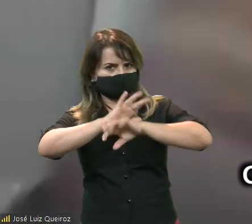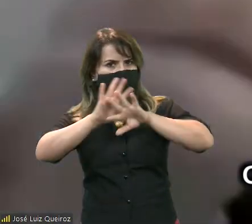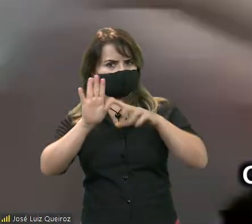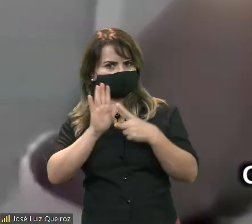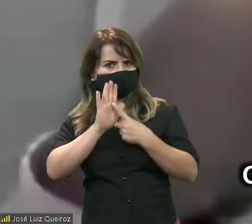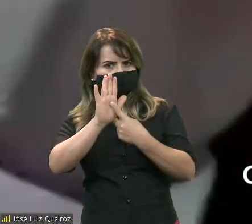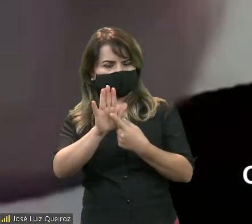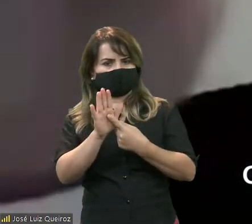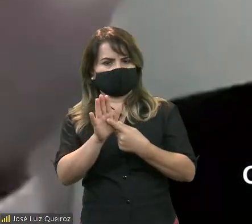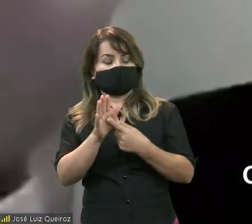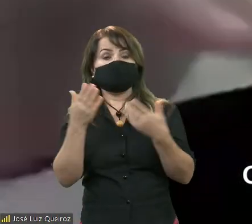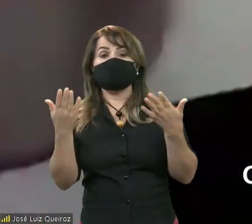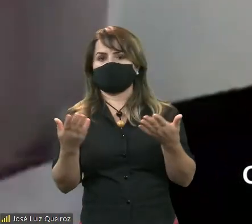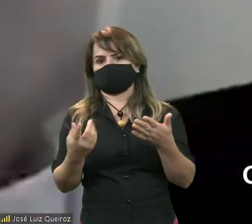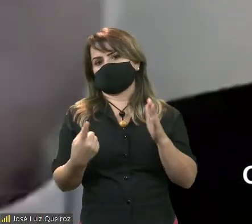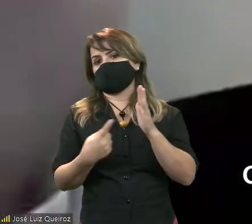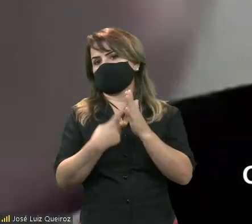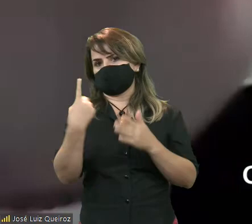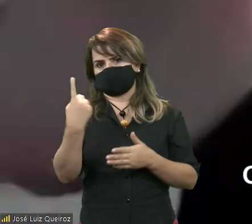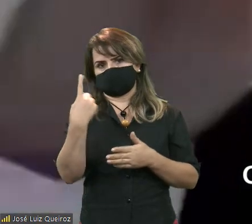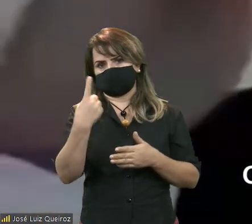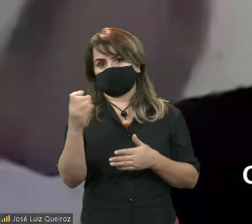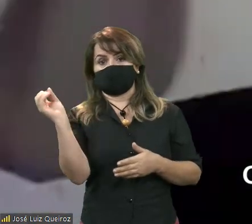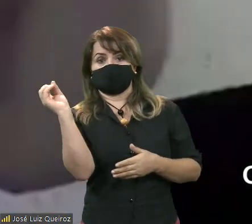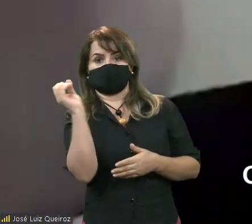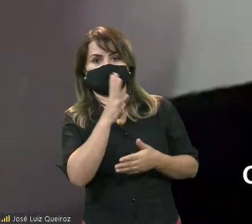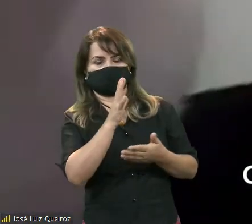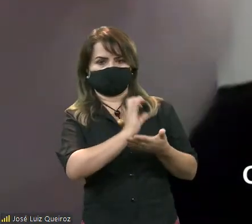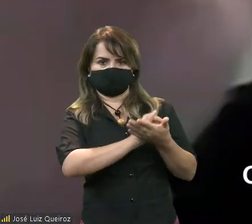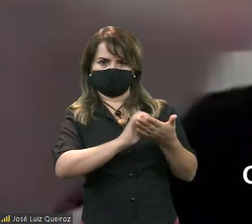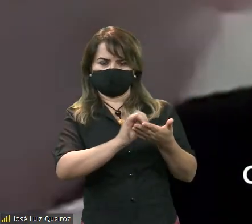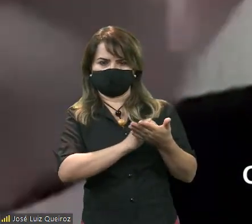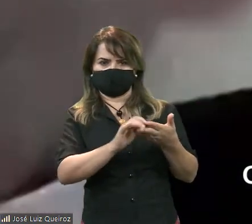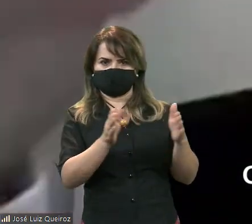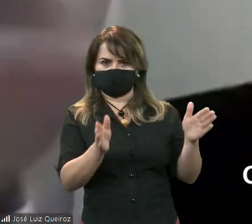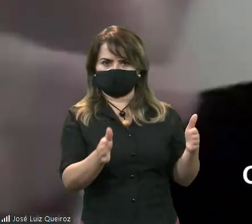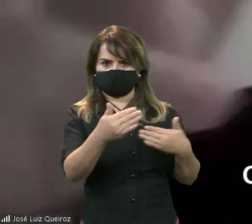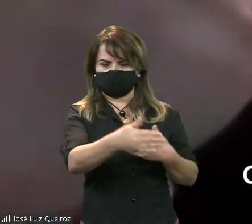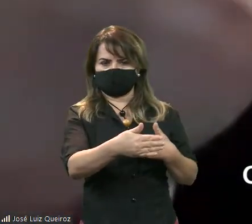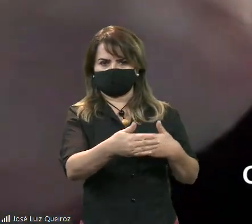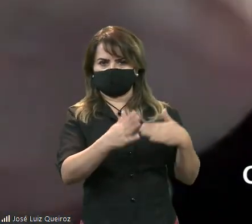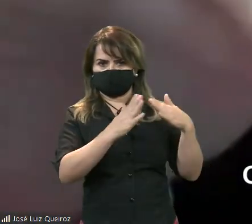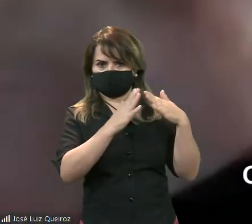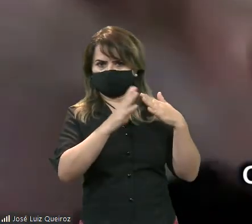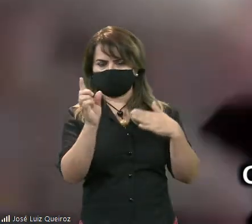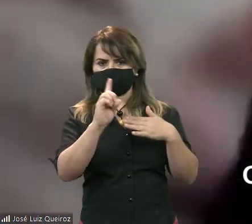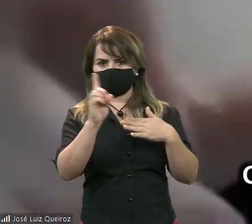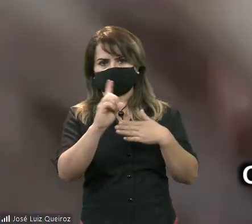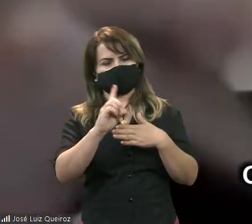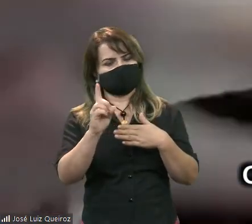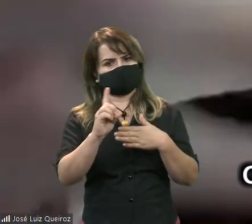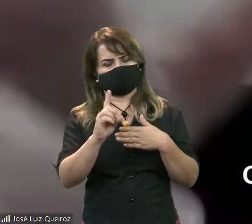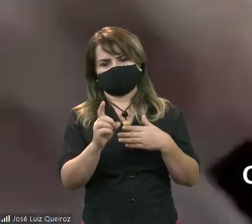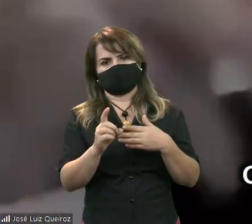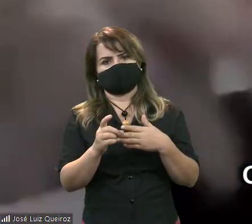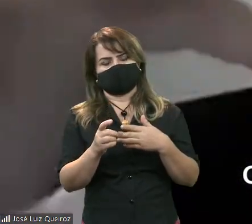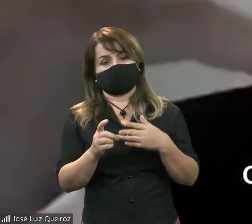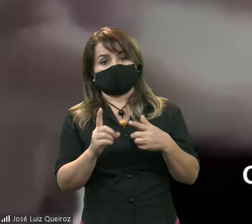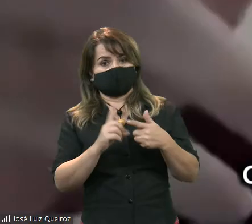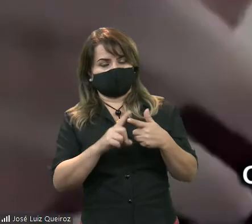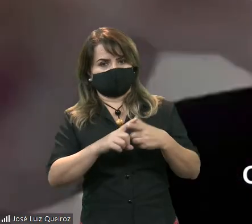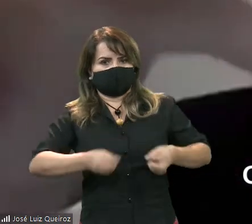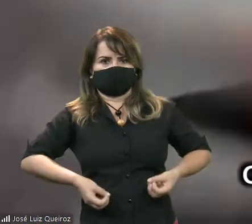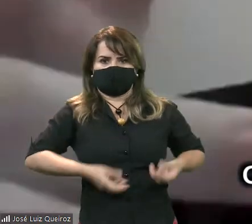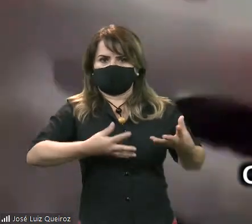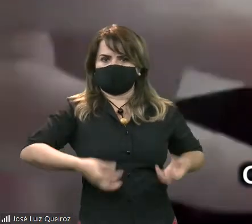primeiro lugar, não está se criando nenhuma nova secretaria, nenhuma nova estrutura que vá ocorrer, ocasionar